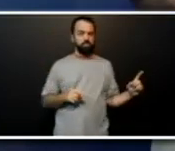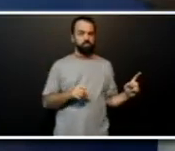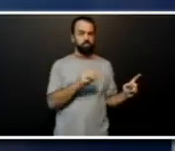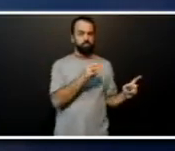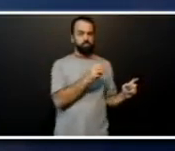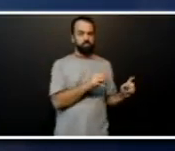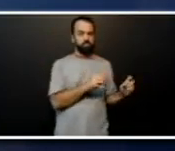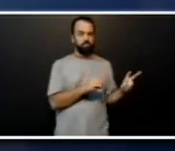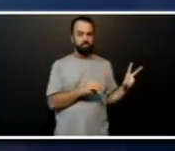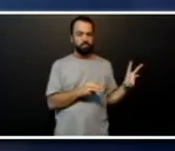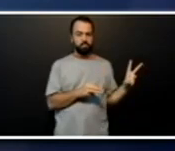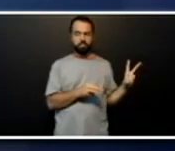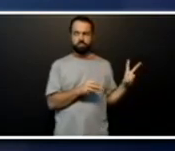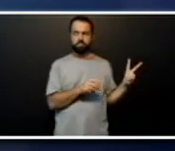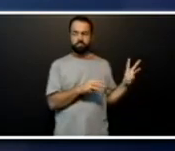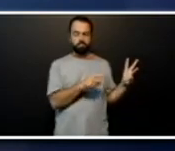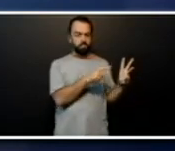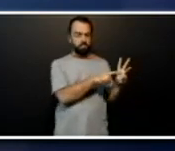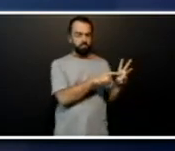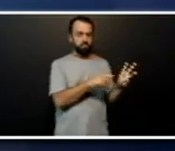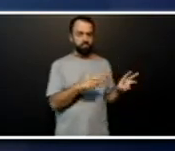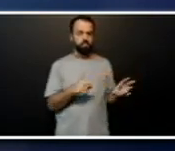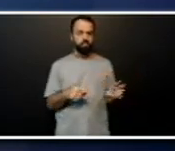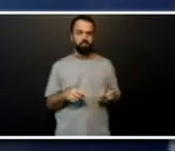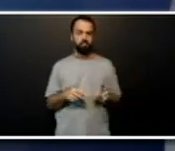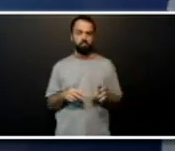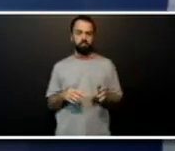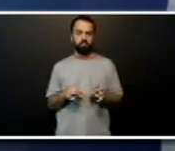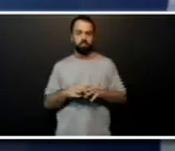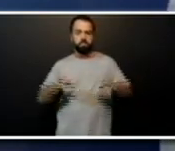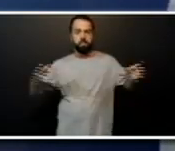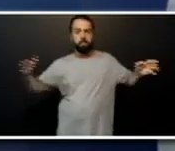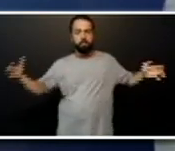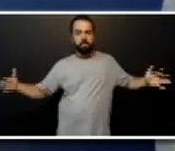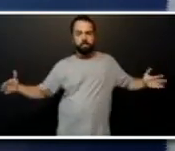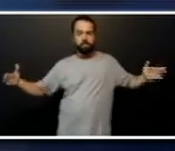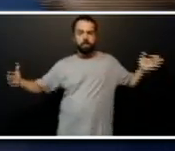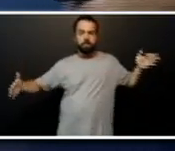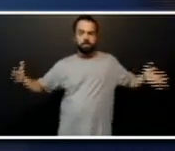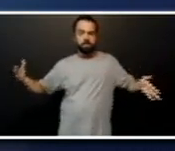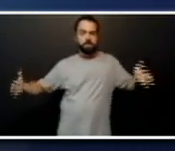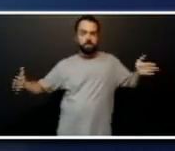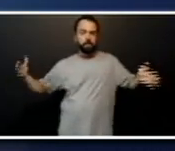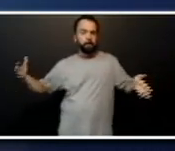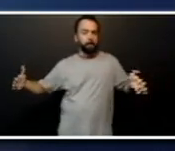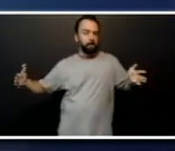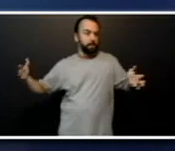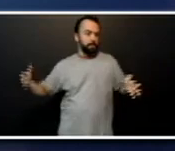3, nós chamamos de números opostos.